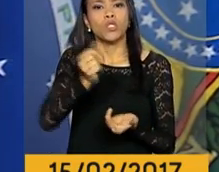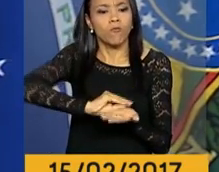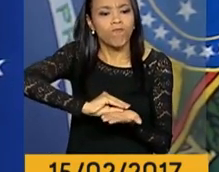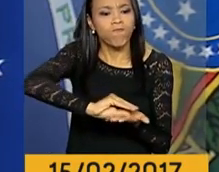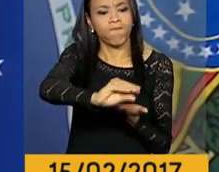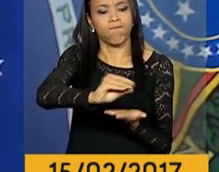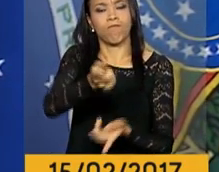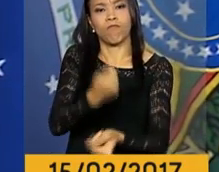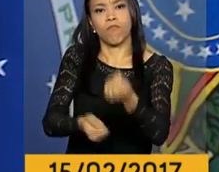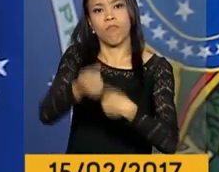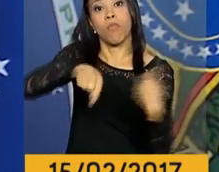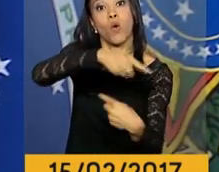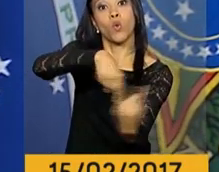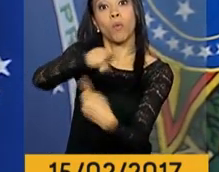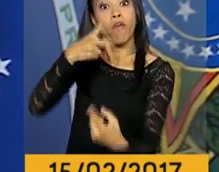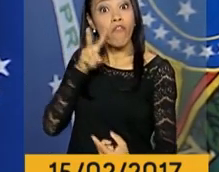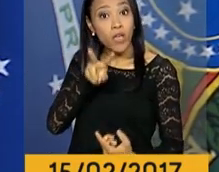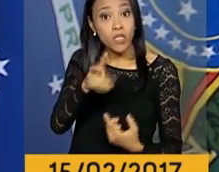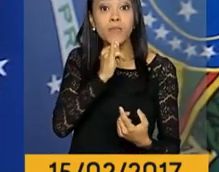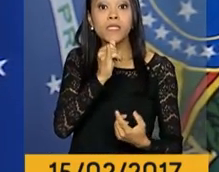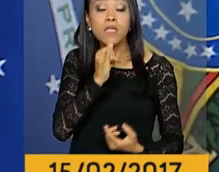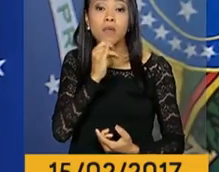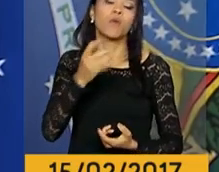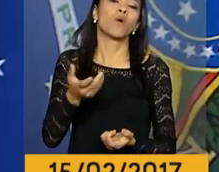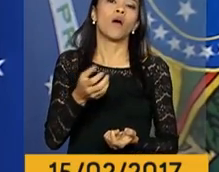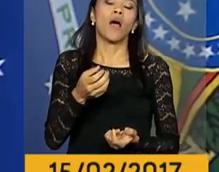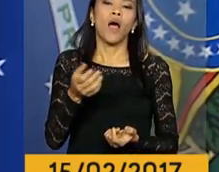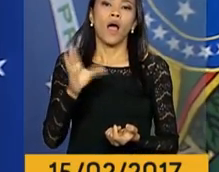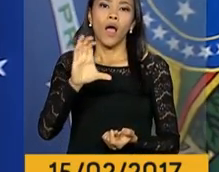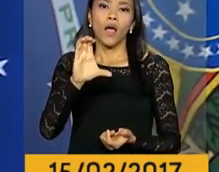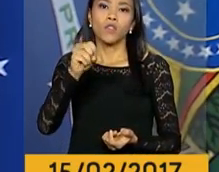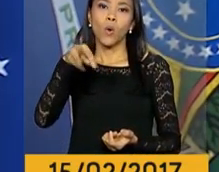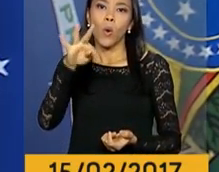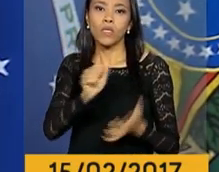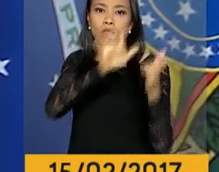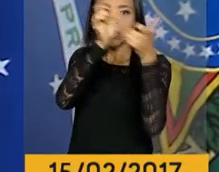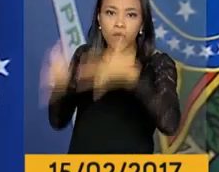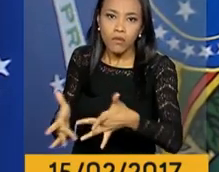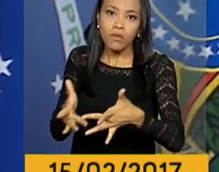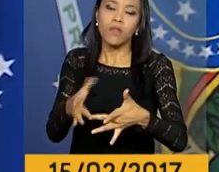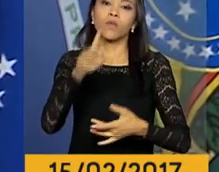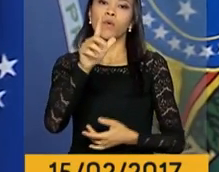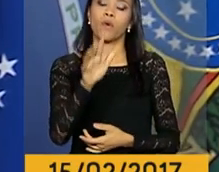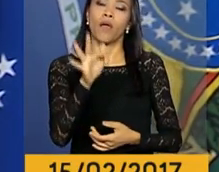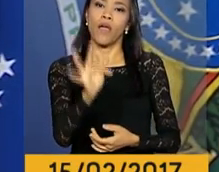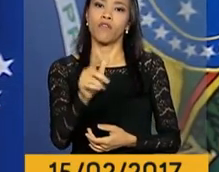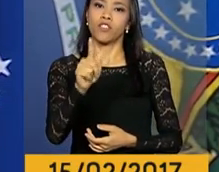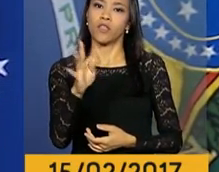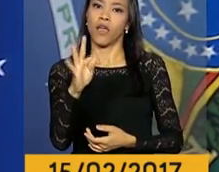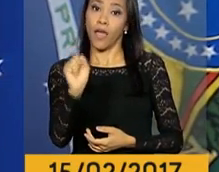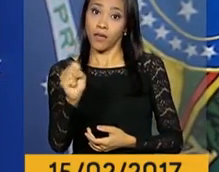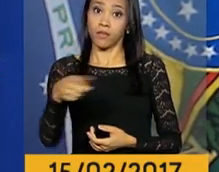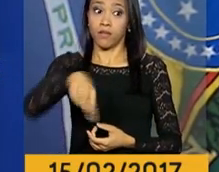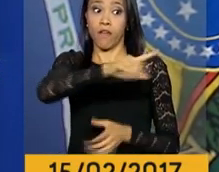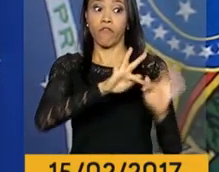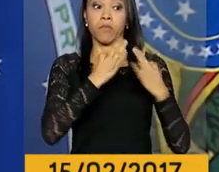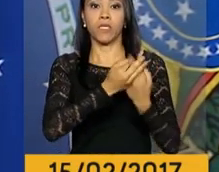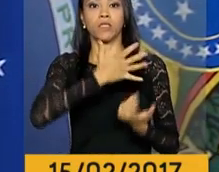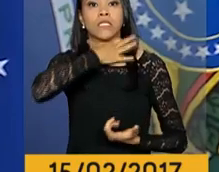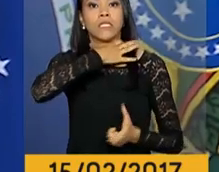economia. Vejam o caso das contas inativas do fundo de garantia lá paralisadas. com famílias endividadas, com pessoas